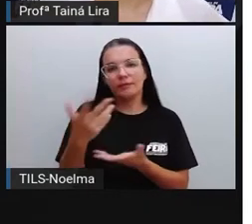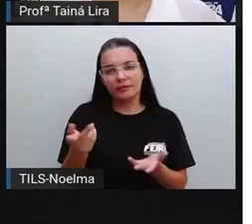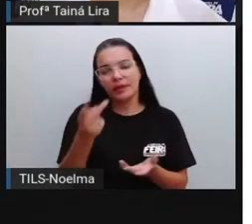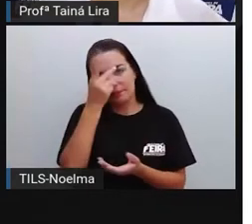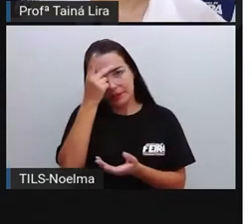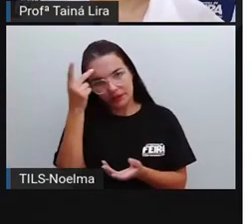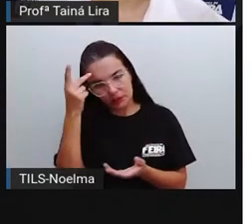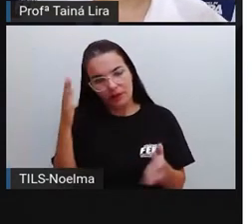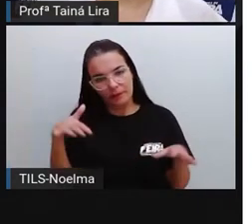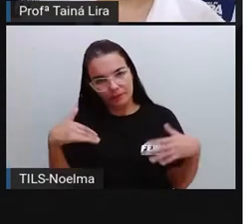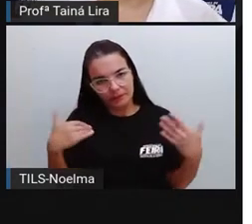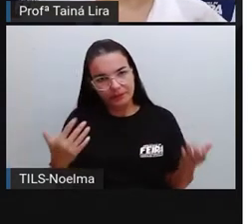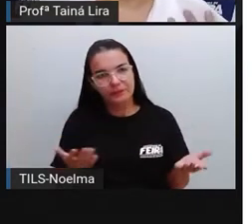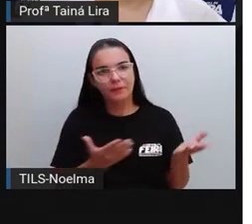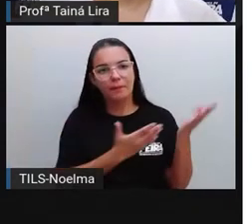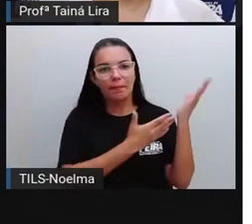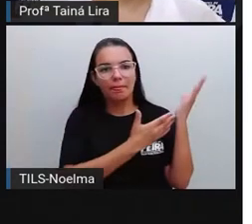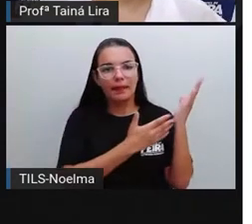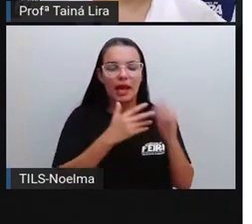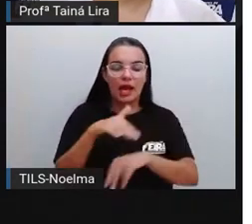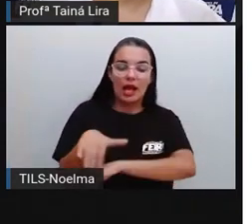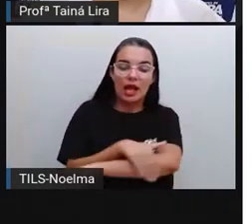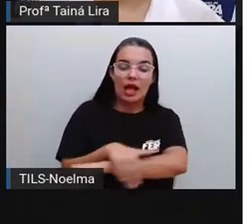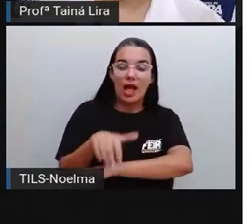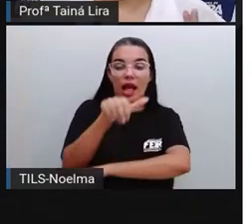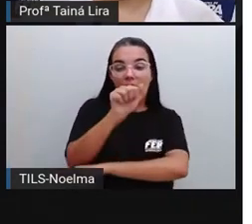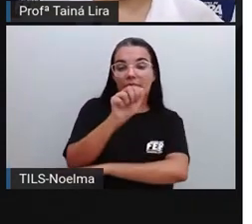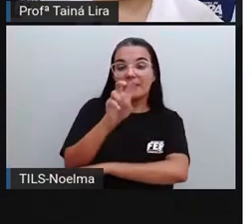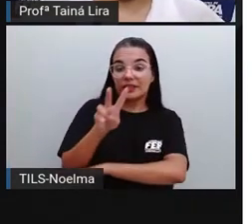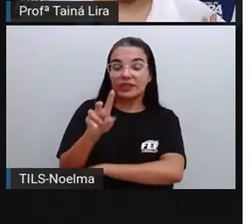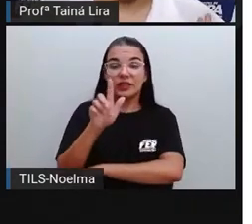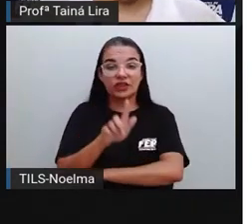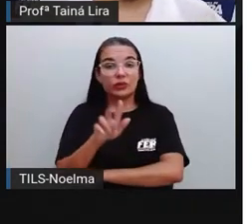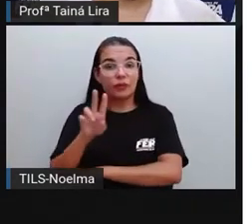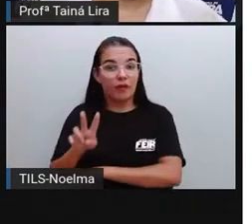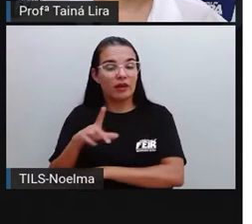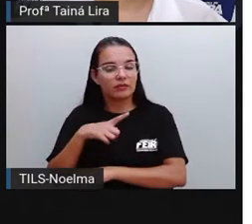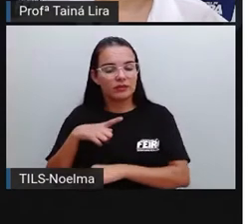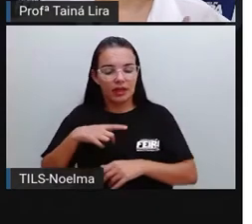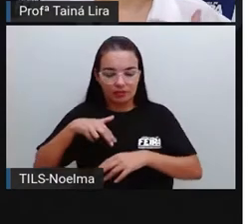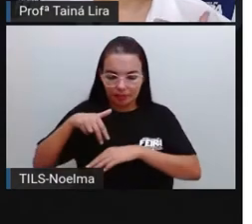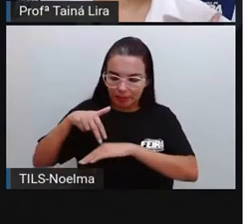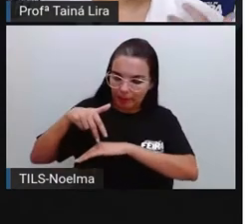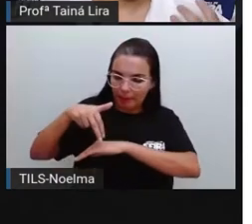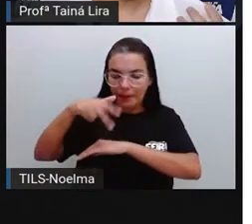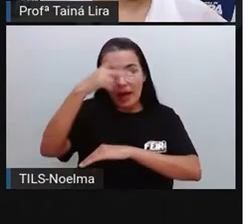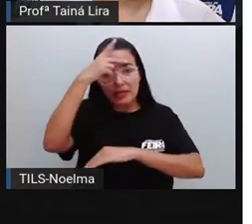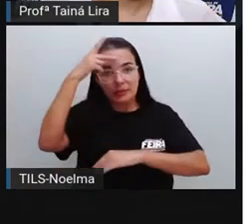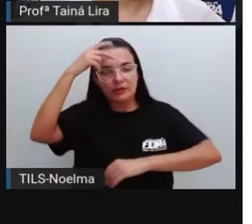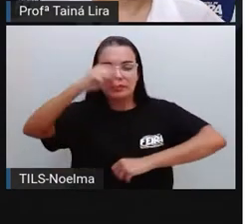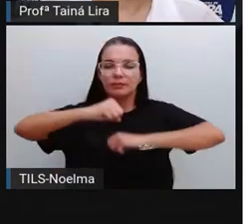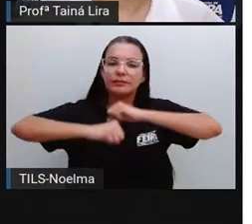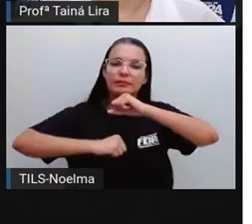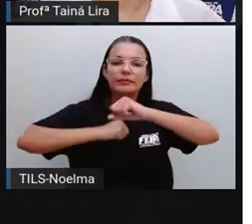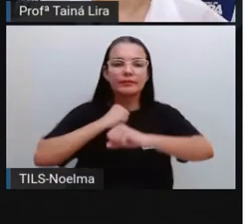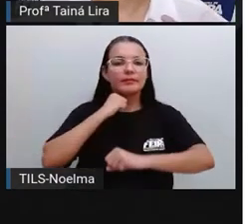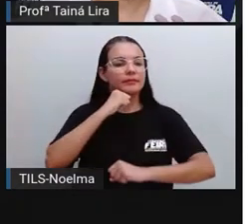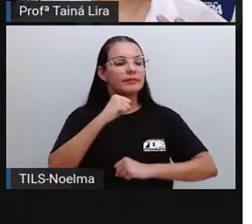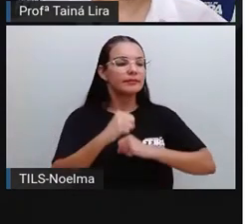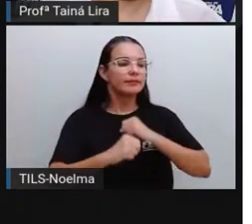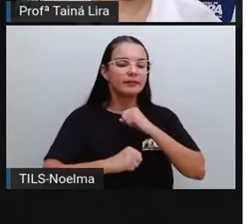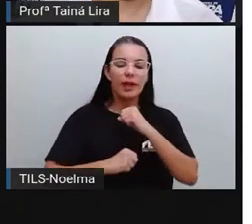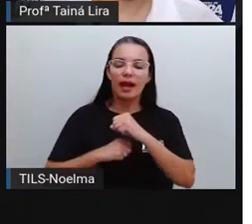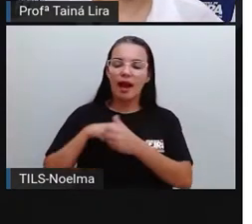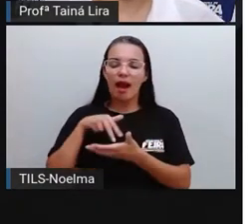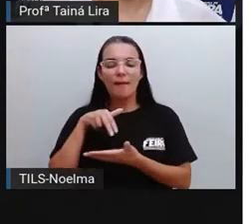a gente tem ali, por exemplo, ó, a Avenida Getúlio Vargas tem um canteiro central. E as pessoas fazem caminhada ali, fazem